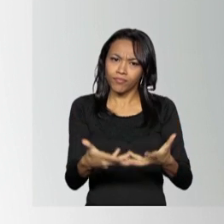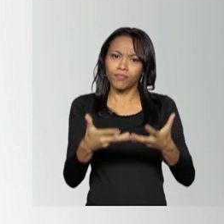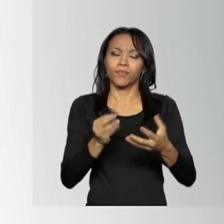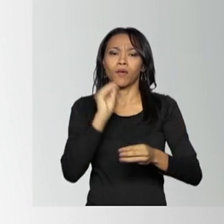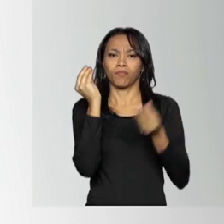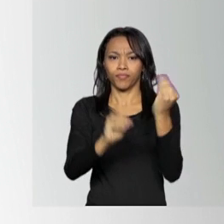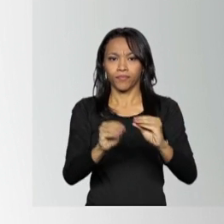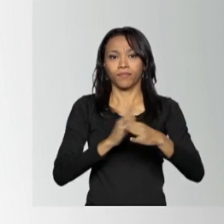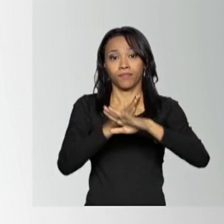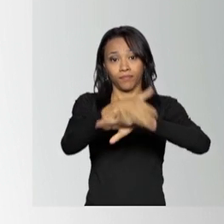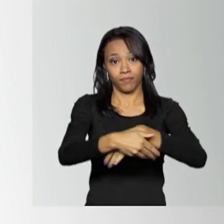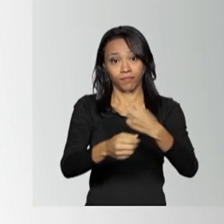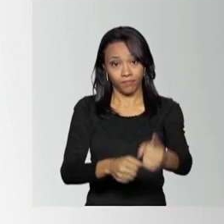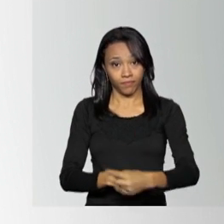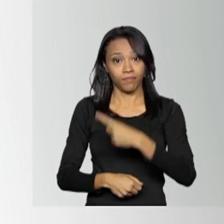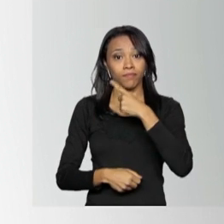portal